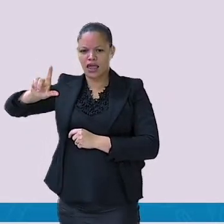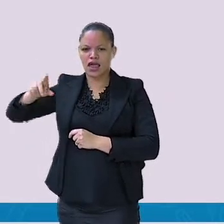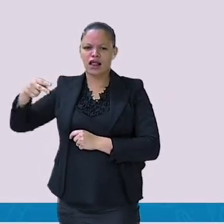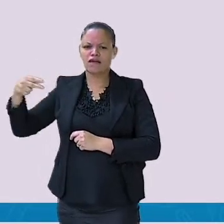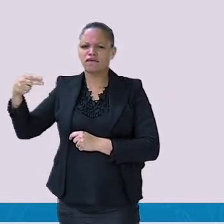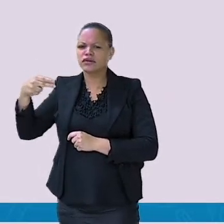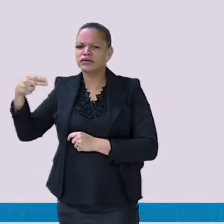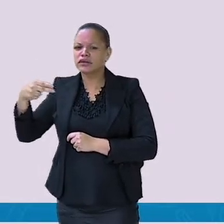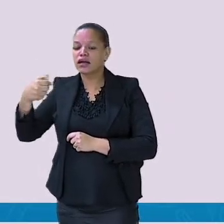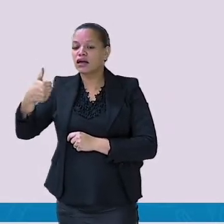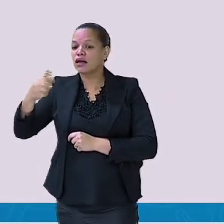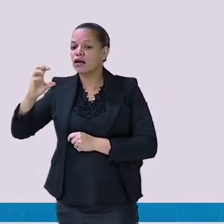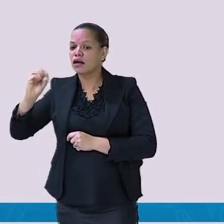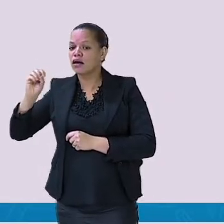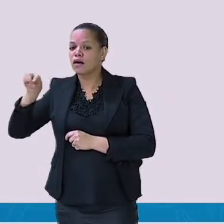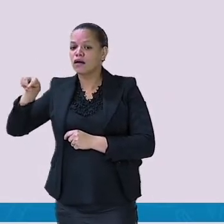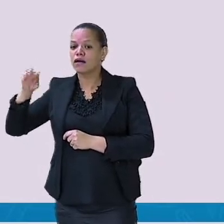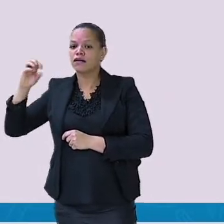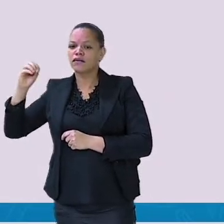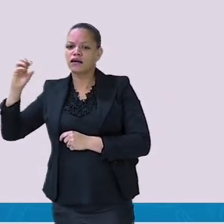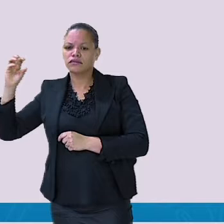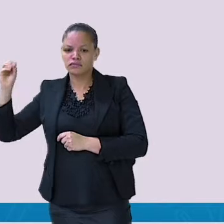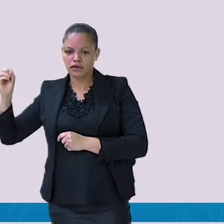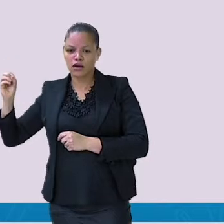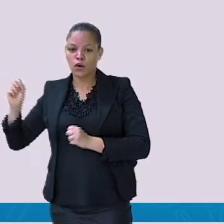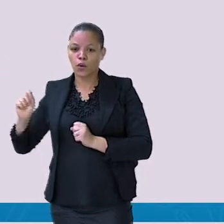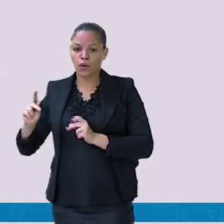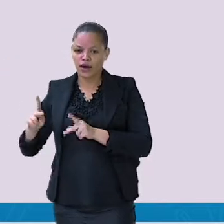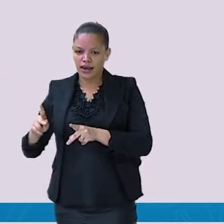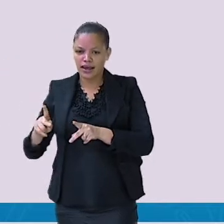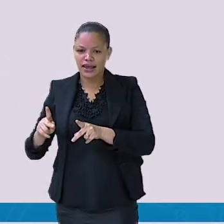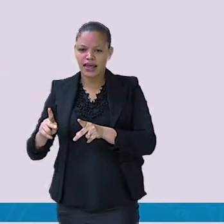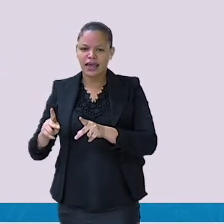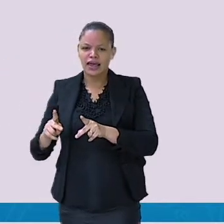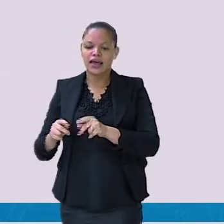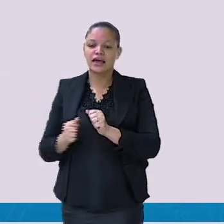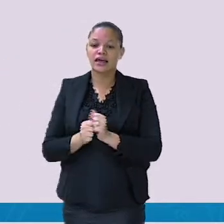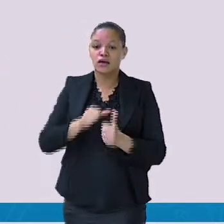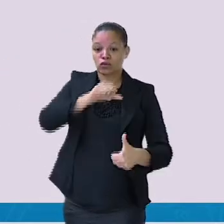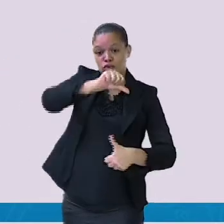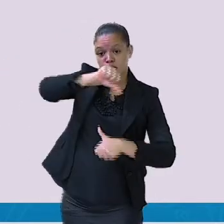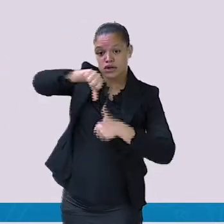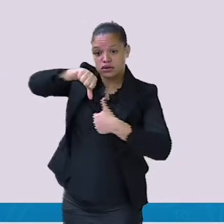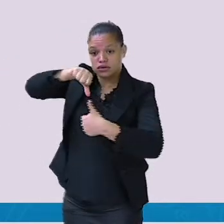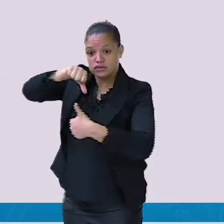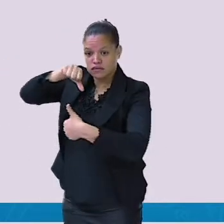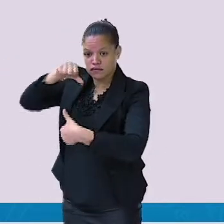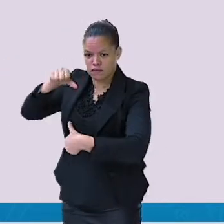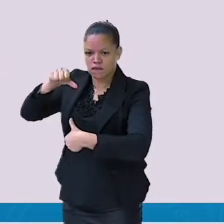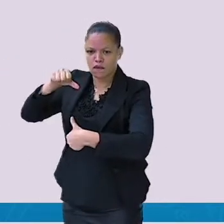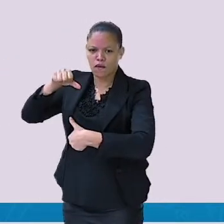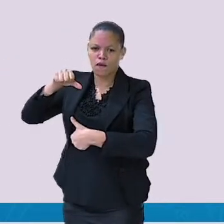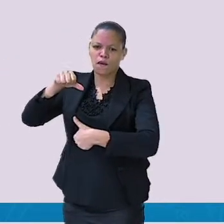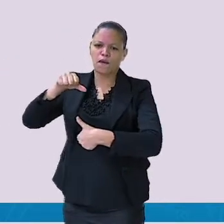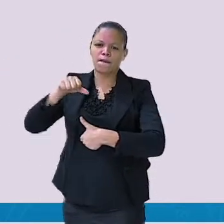1 litro tem 1000 ml. Então, eu fiz aqui, o que eu fiz? Eu transformei,